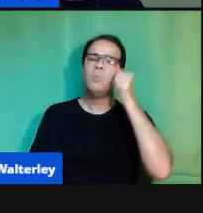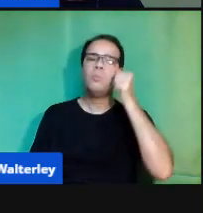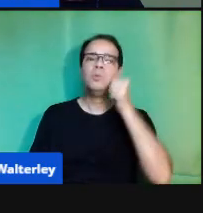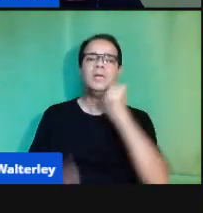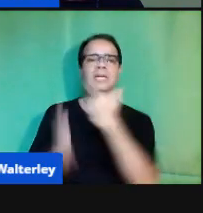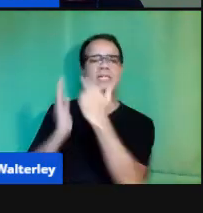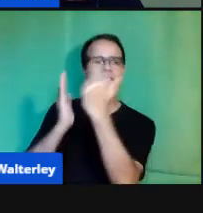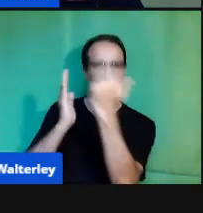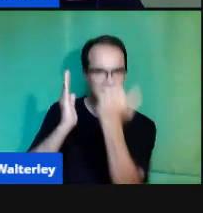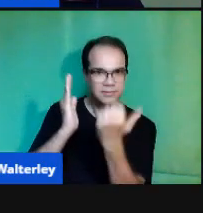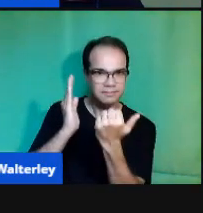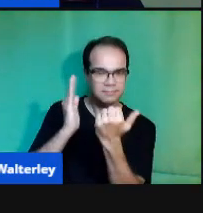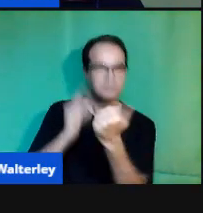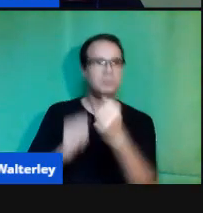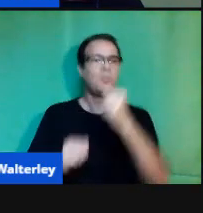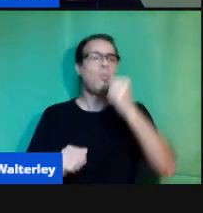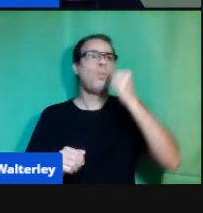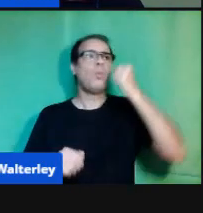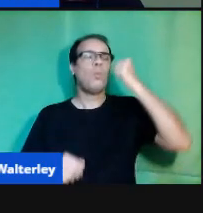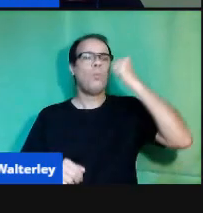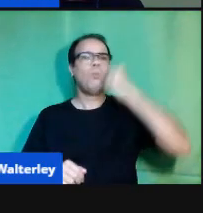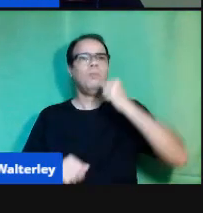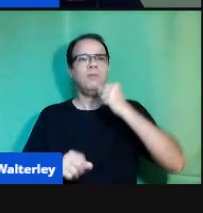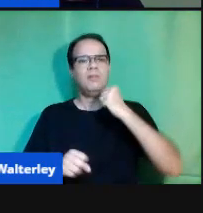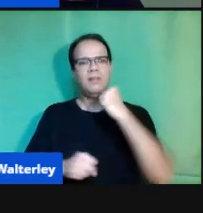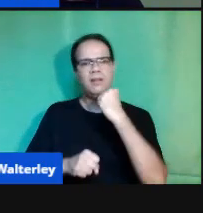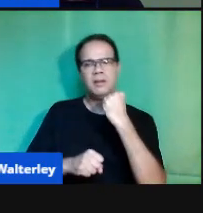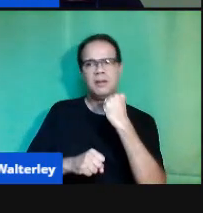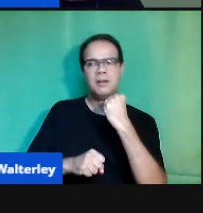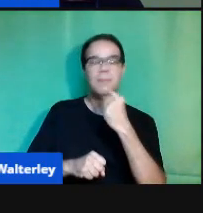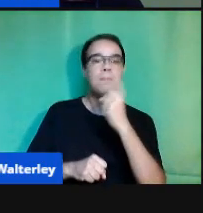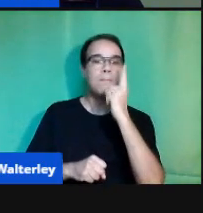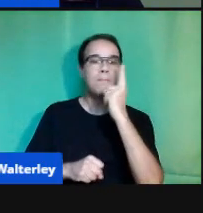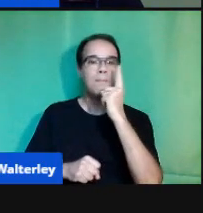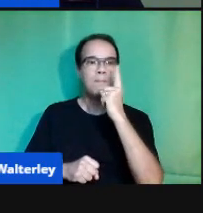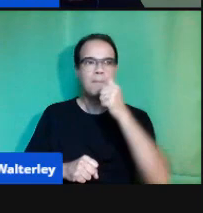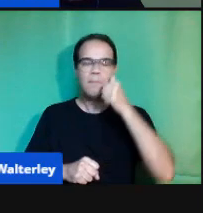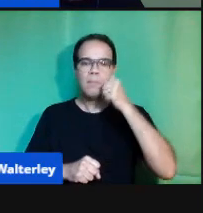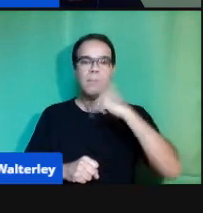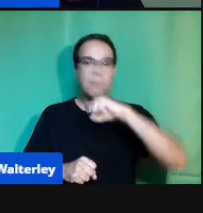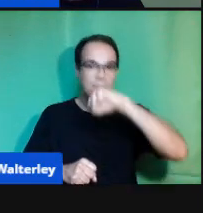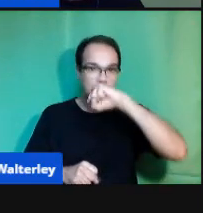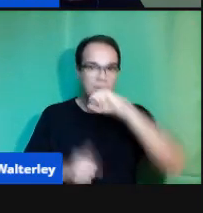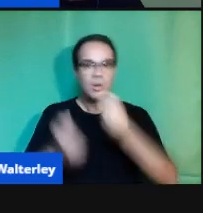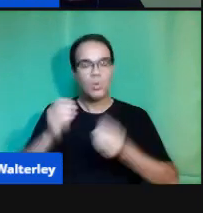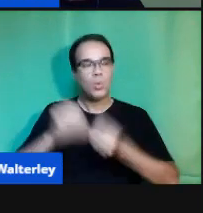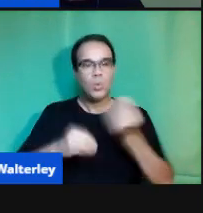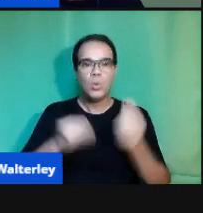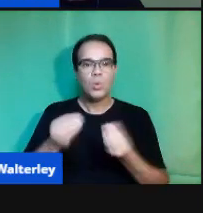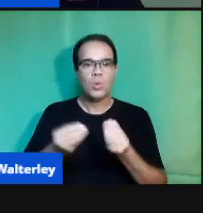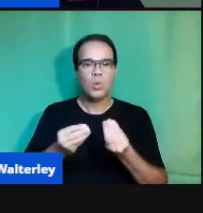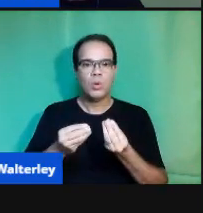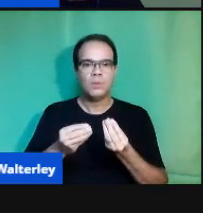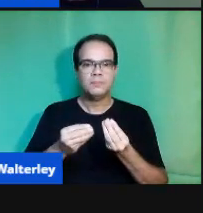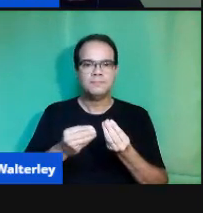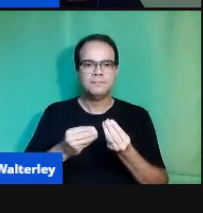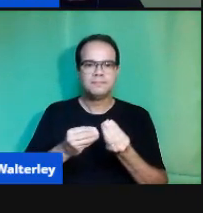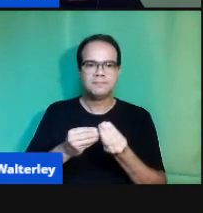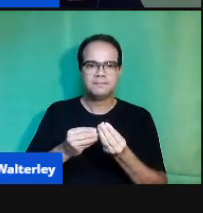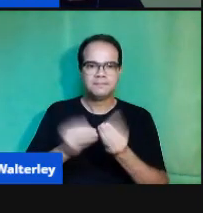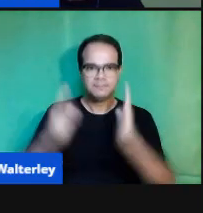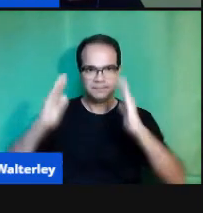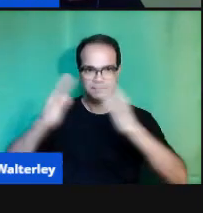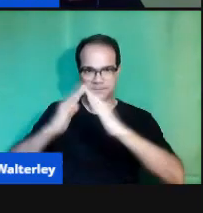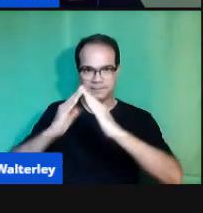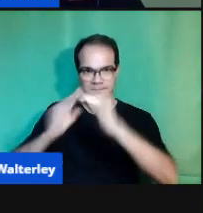mãe, como mulher, como dona de casa, enfim, ela tem